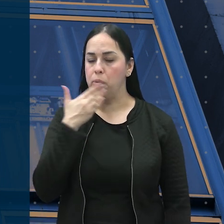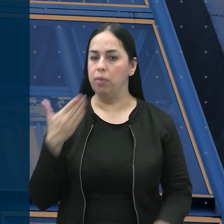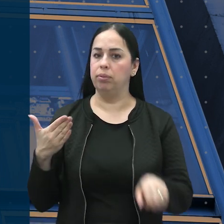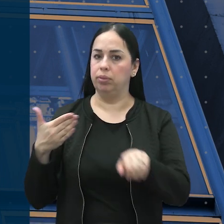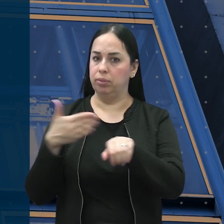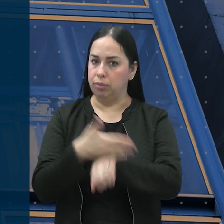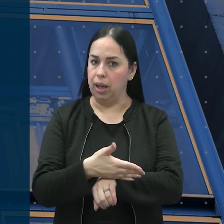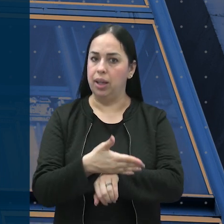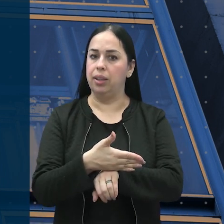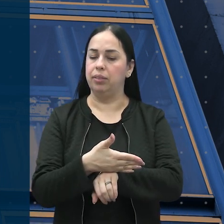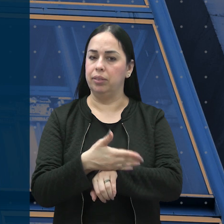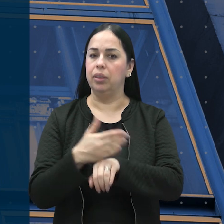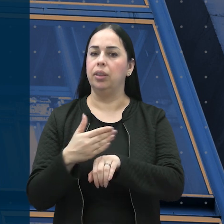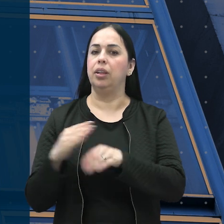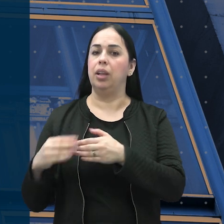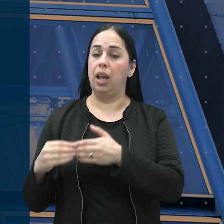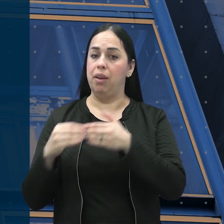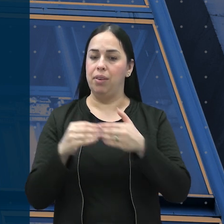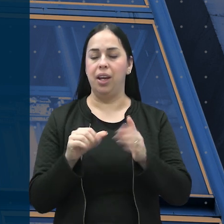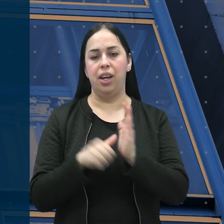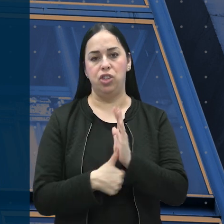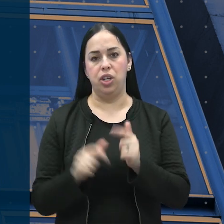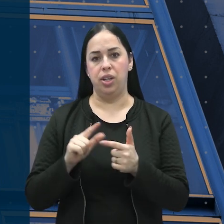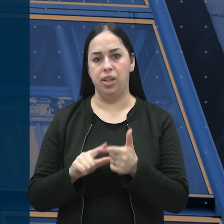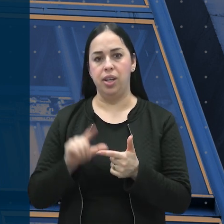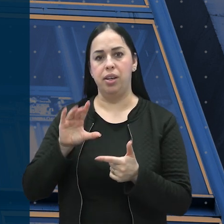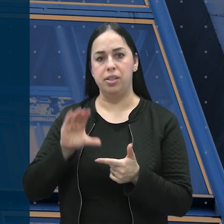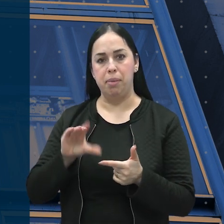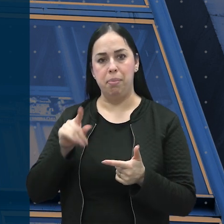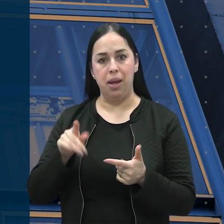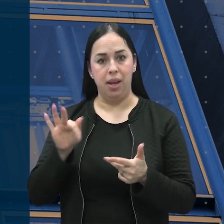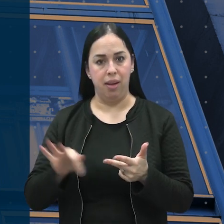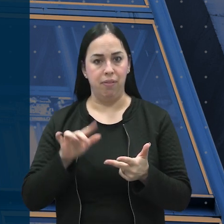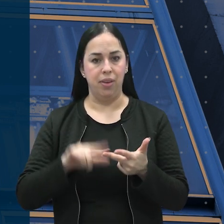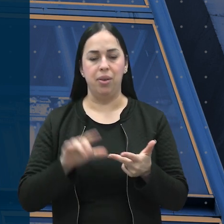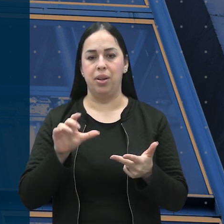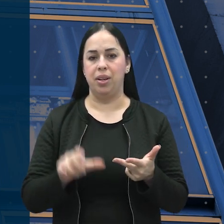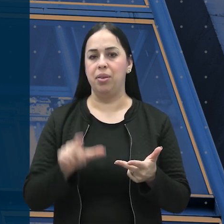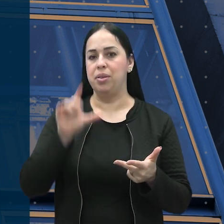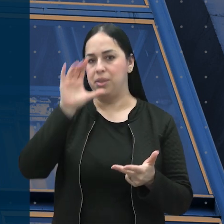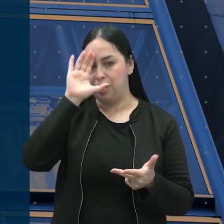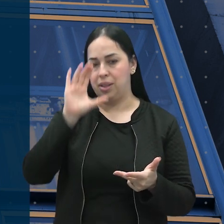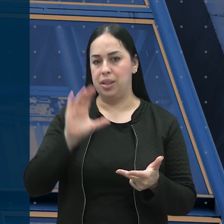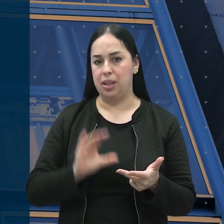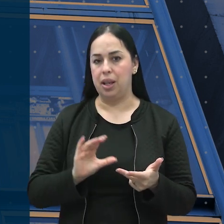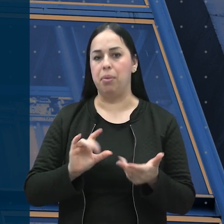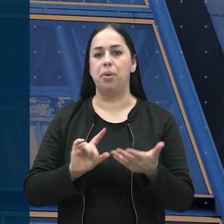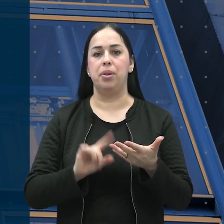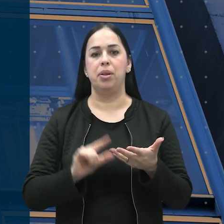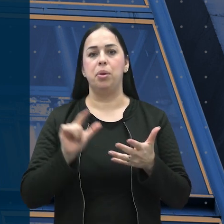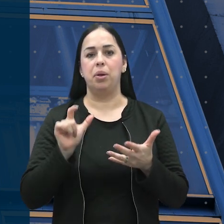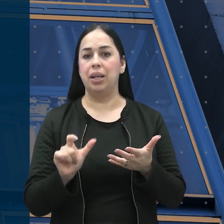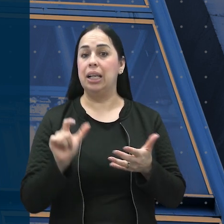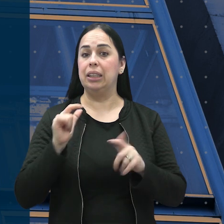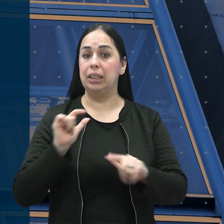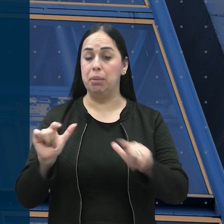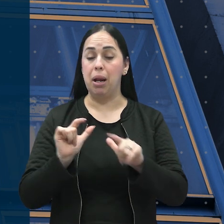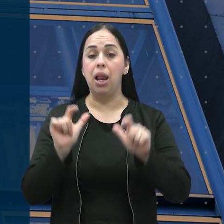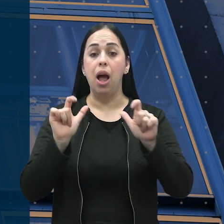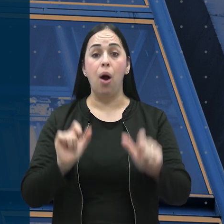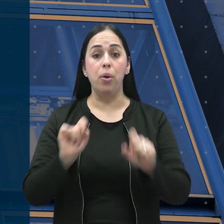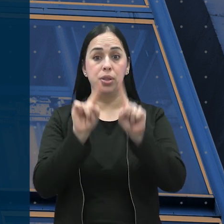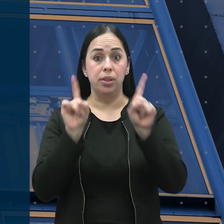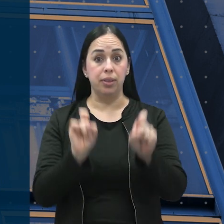é fácil. É só comparecer ao PAT levando RG, CPF, carteira de trabalho e o cartão cidadão. O PAT fica na Praça Afonso